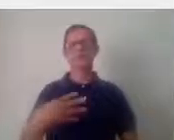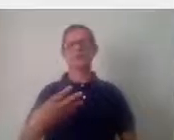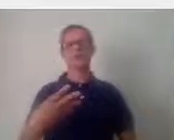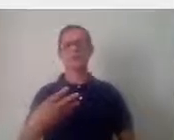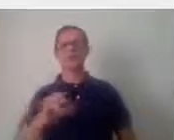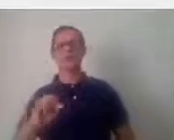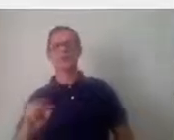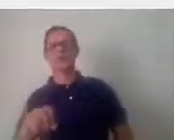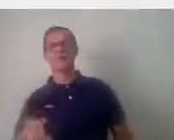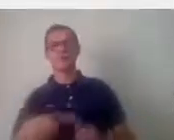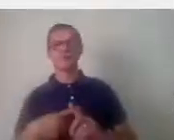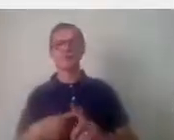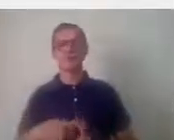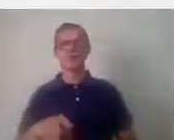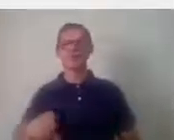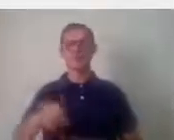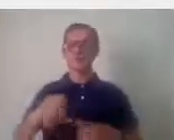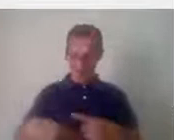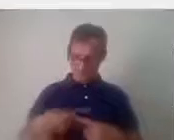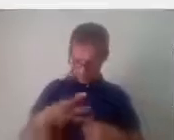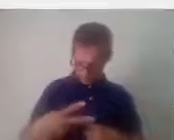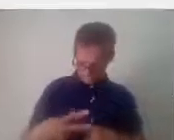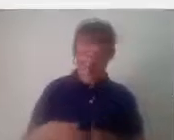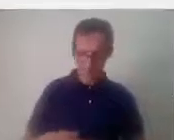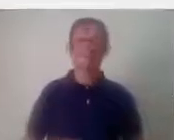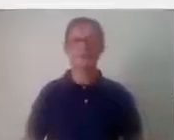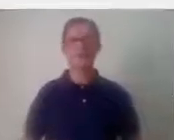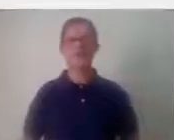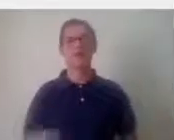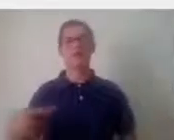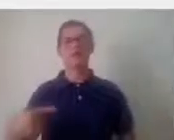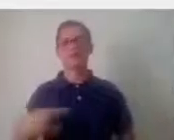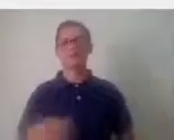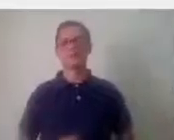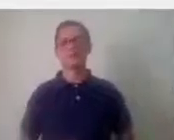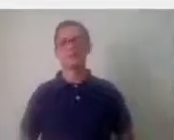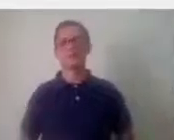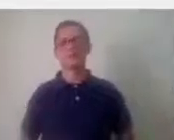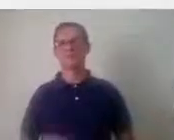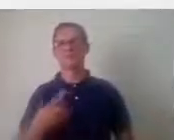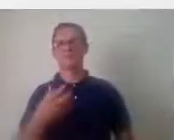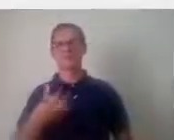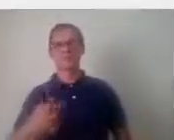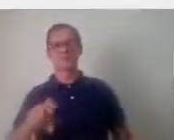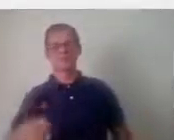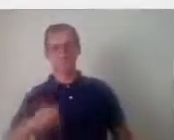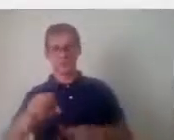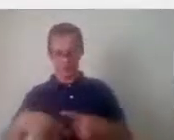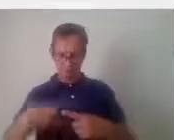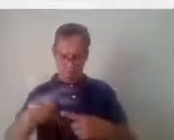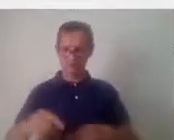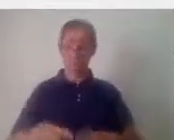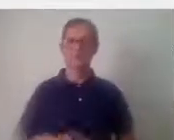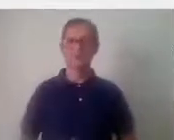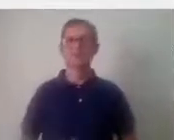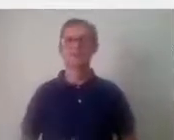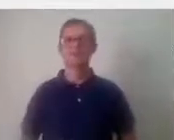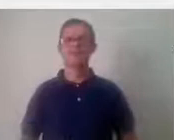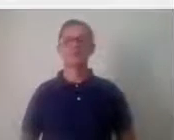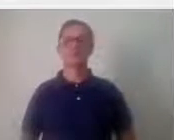8, vezes x ao quadrado, menos 16x ao quadrado.